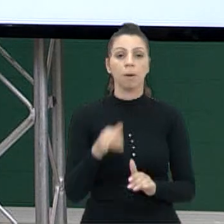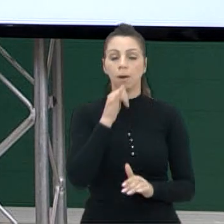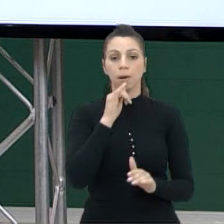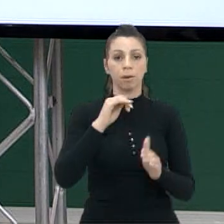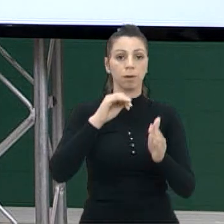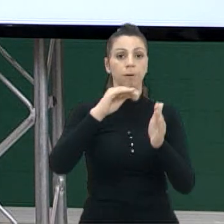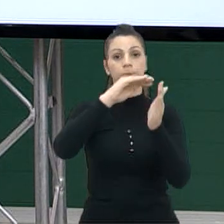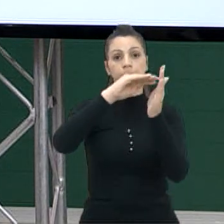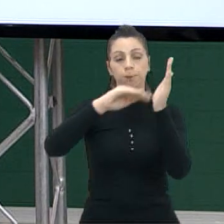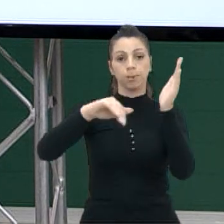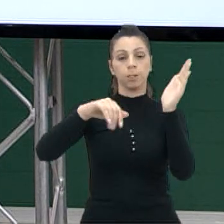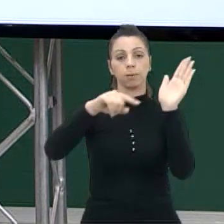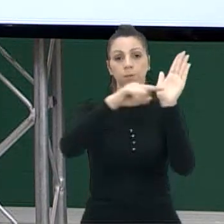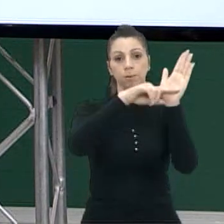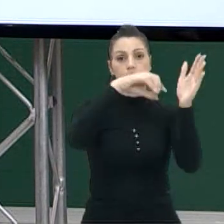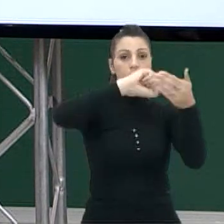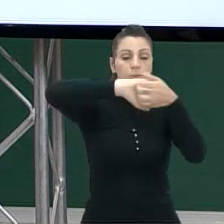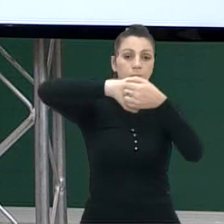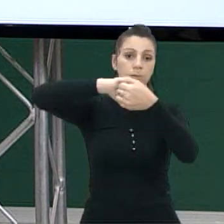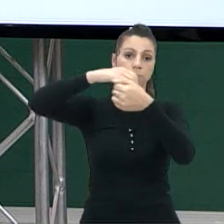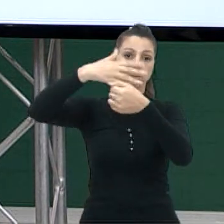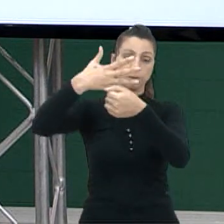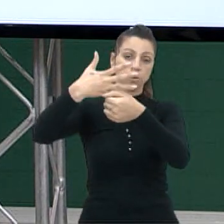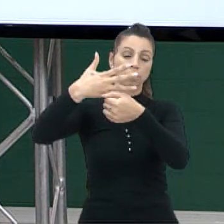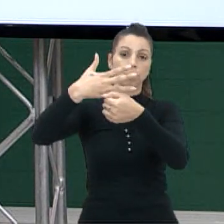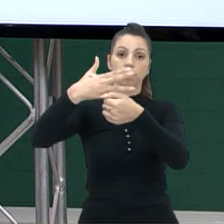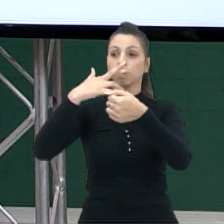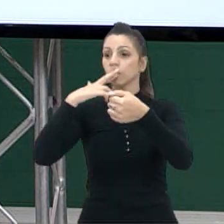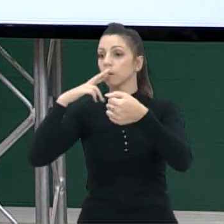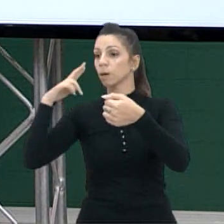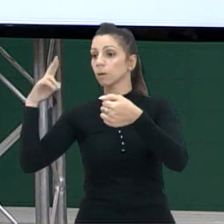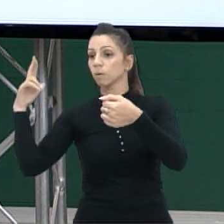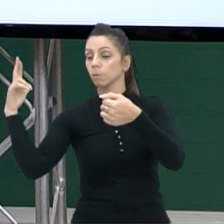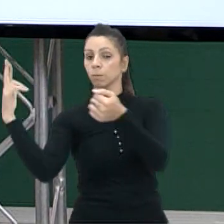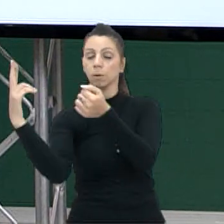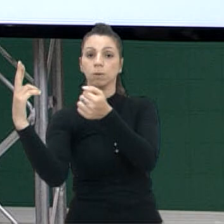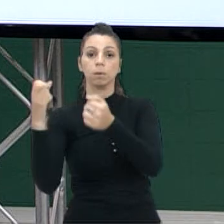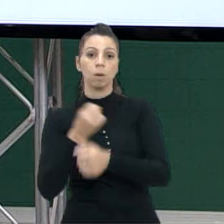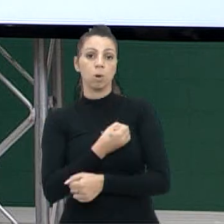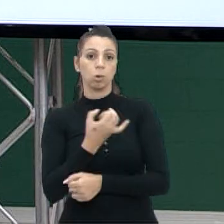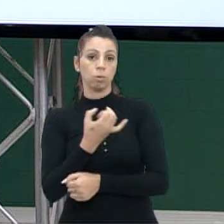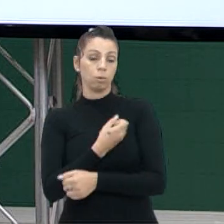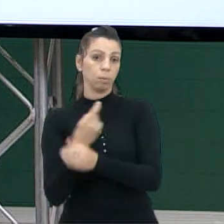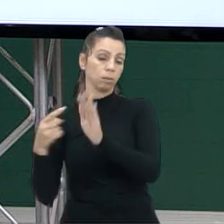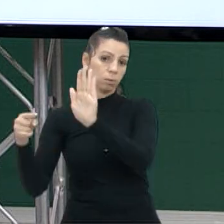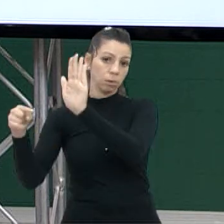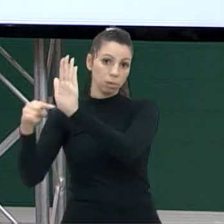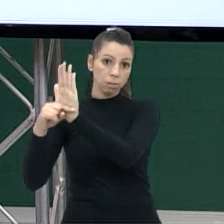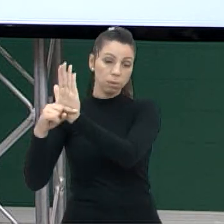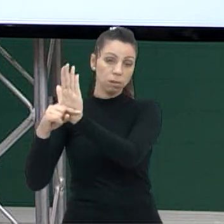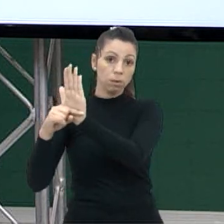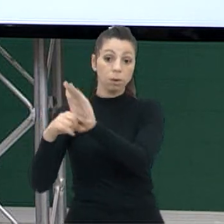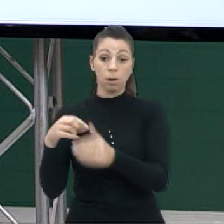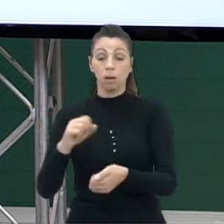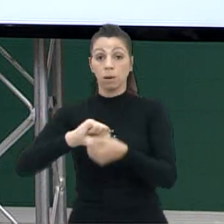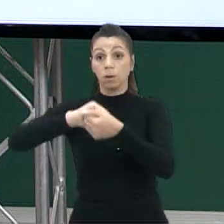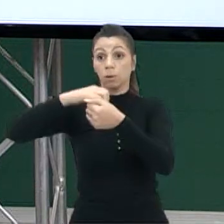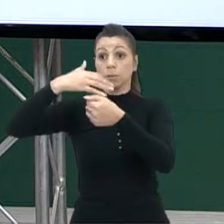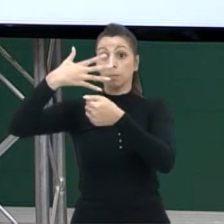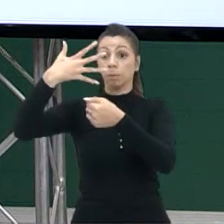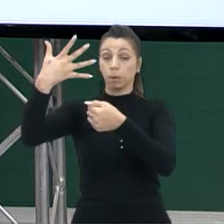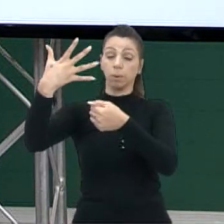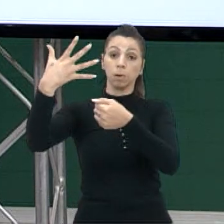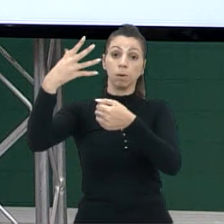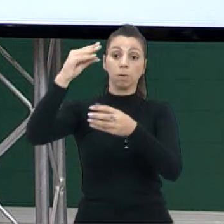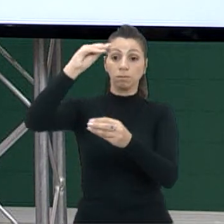os expoentes, e essa tua subtração resultar um número negativo, expoente negativo, a letra vai passar